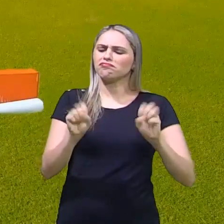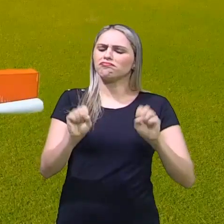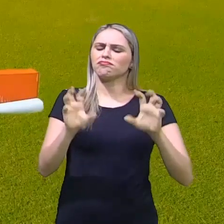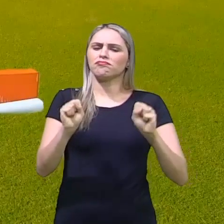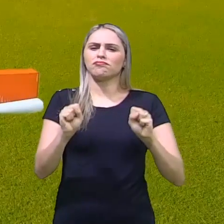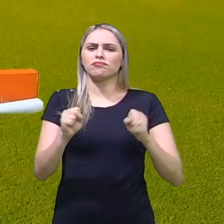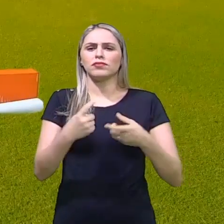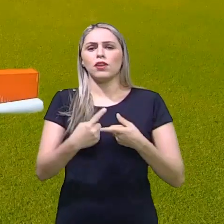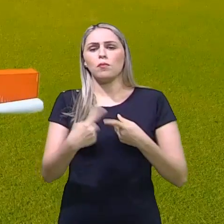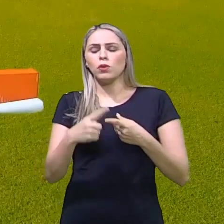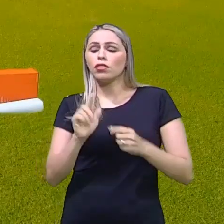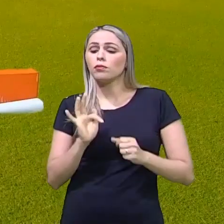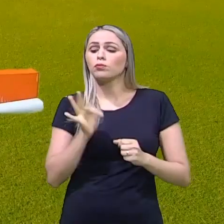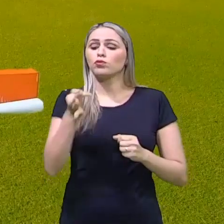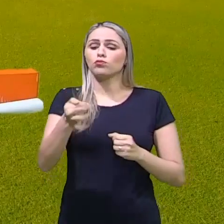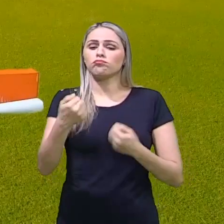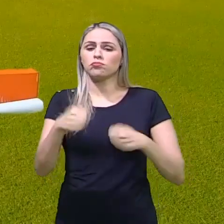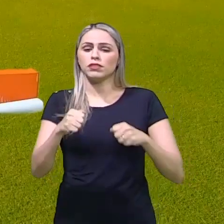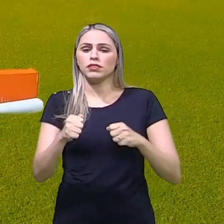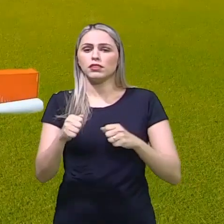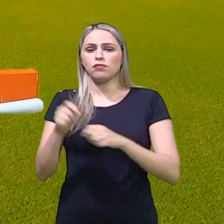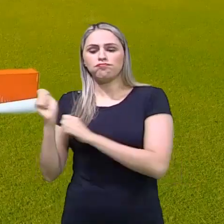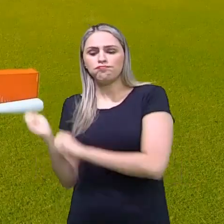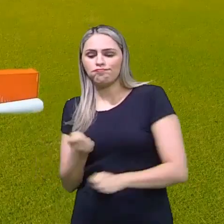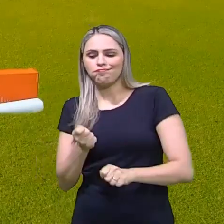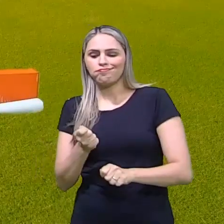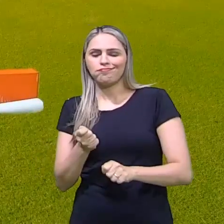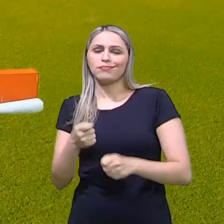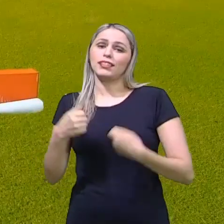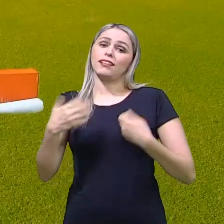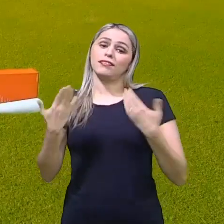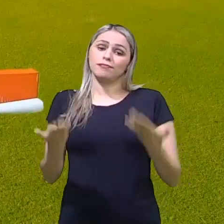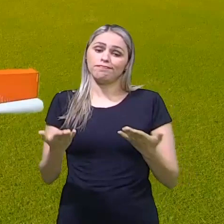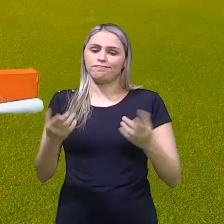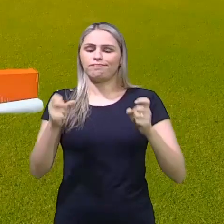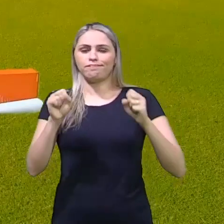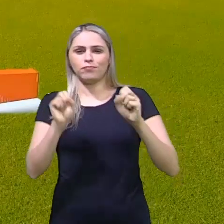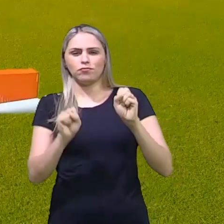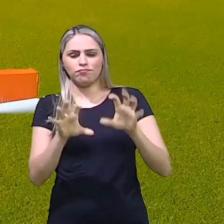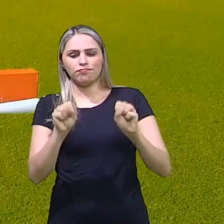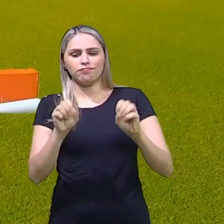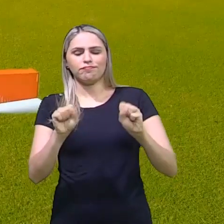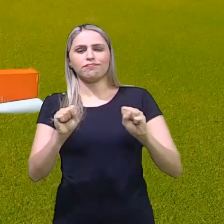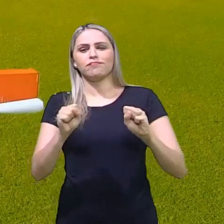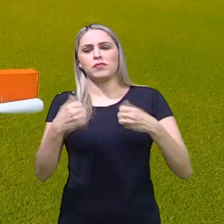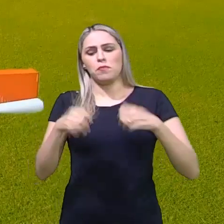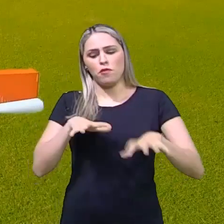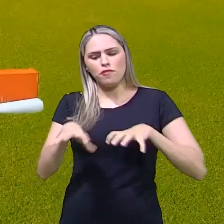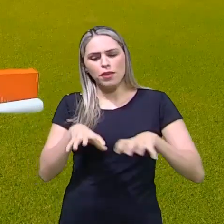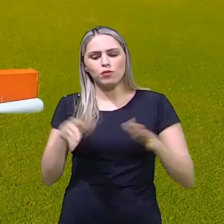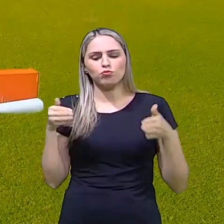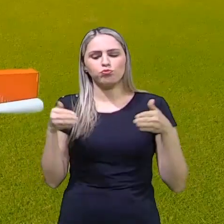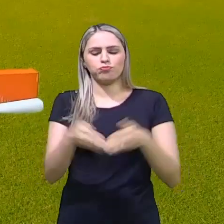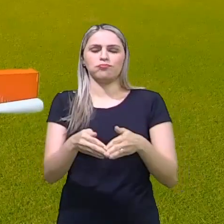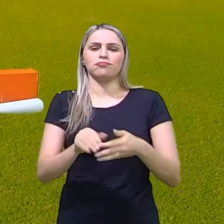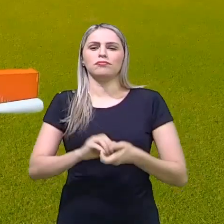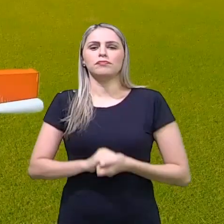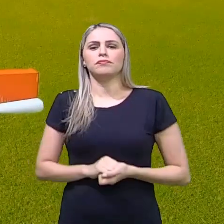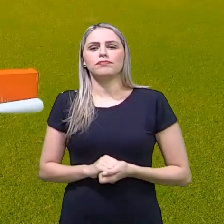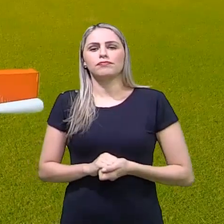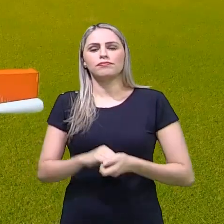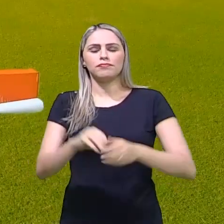fecha. Porque daqui a pouco a gente vai precisar segurar no nosso taco de golfe e a gente precisa ter esse movimento. Ah, então bora continuar, bora fazer mais.